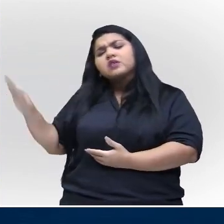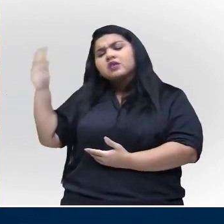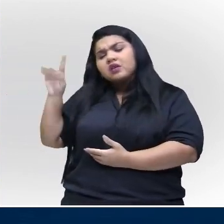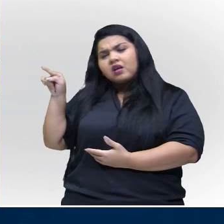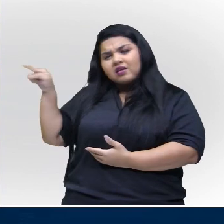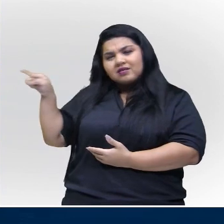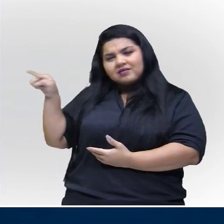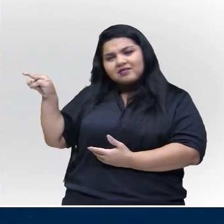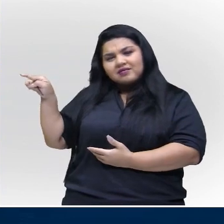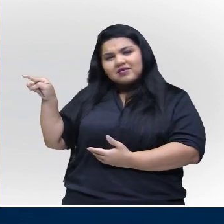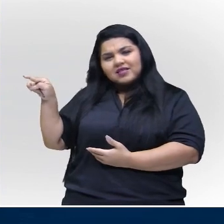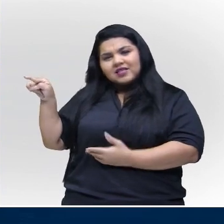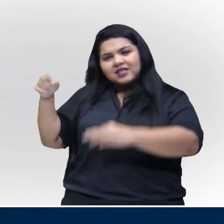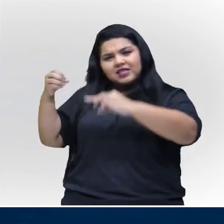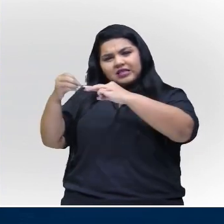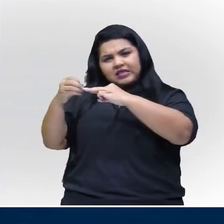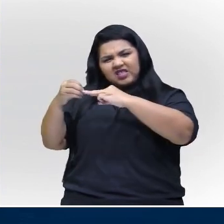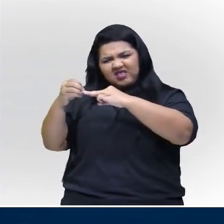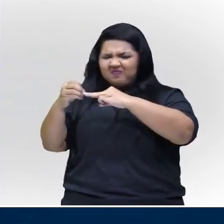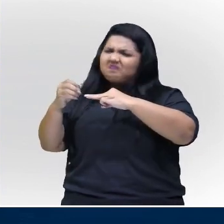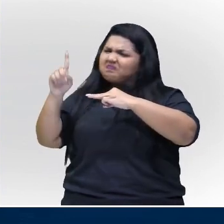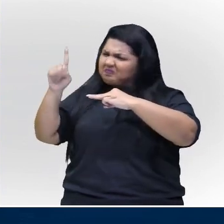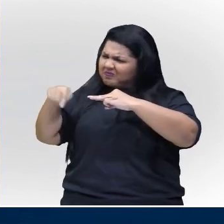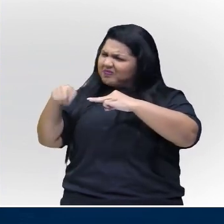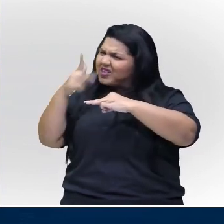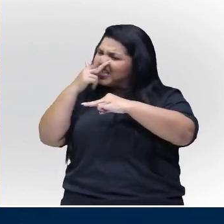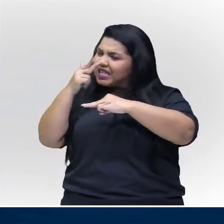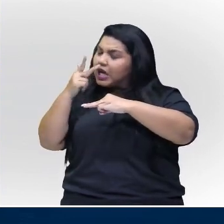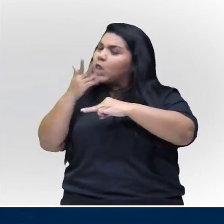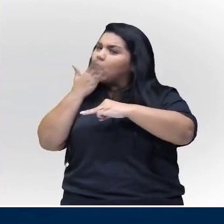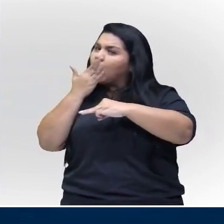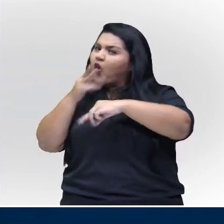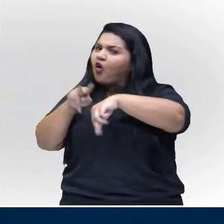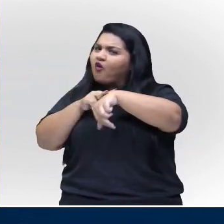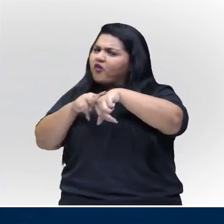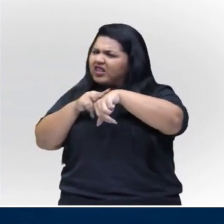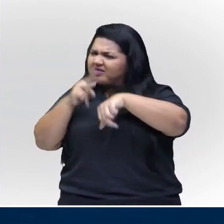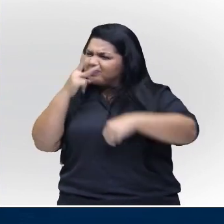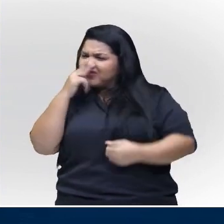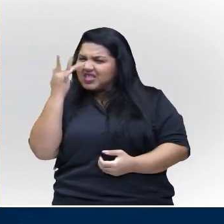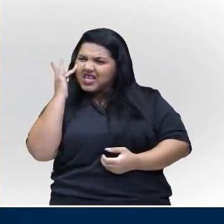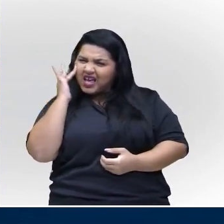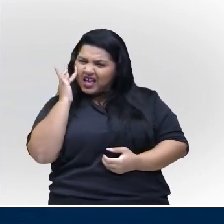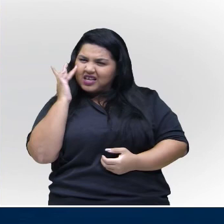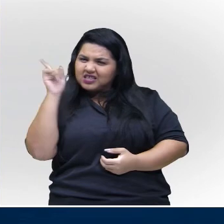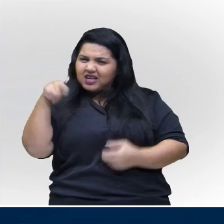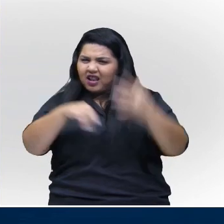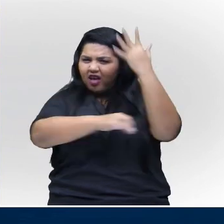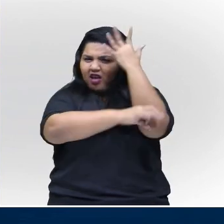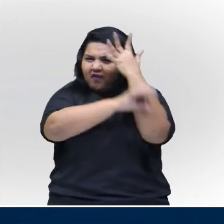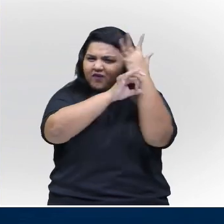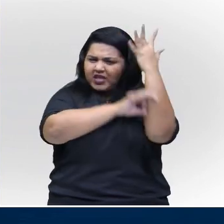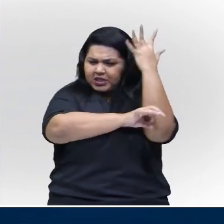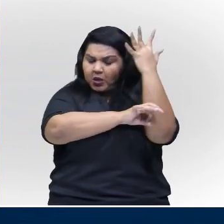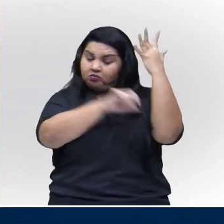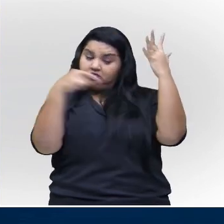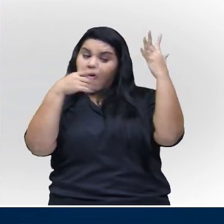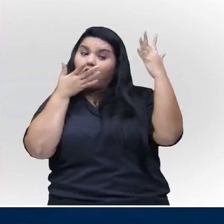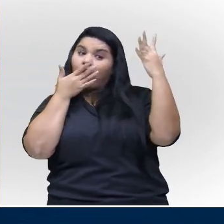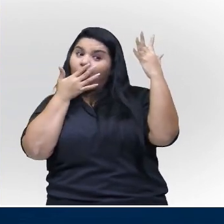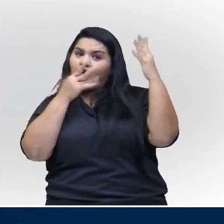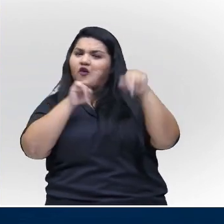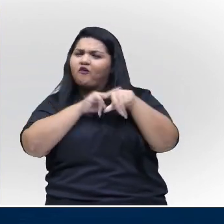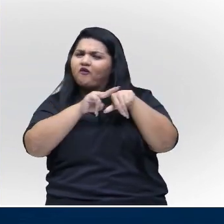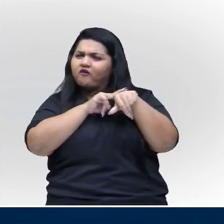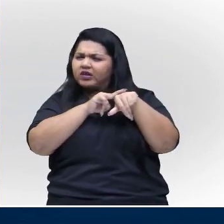célula, apesar dela ser verde, será que ela é uma célula vegetal? Né? Olha só, ela é toda verde aí dentro. Mas